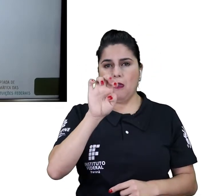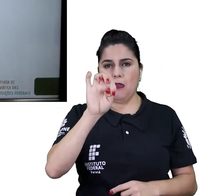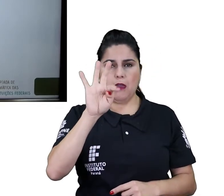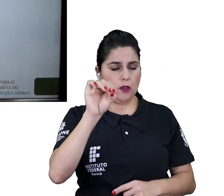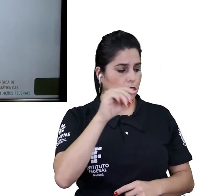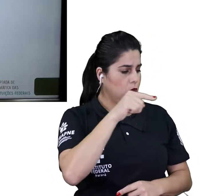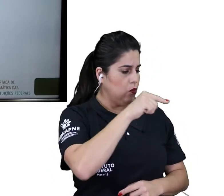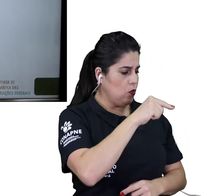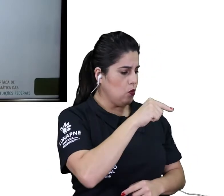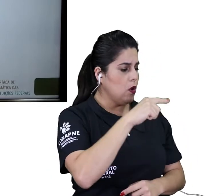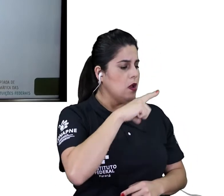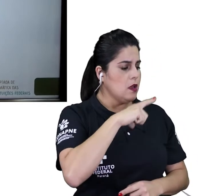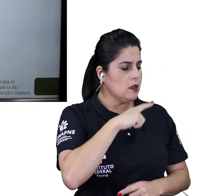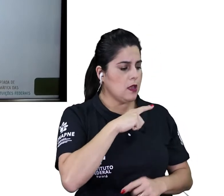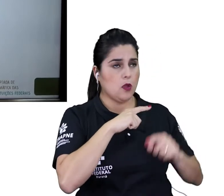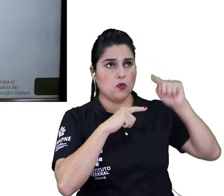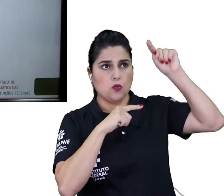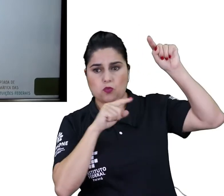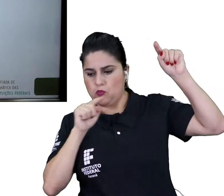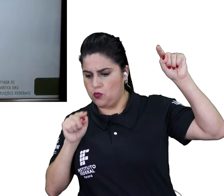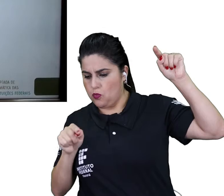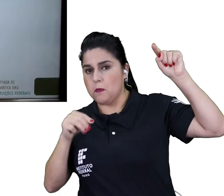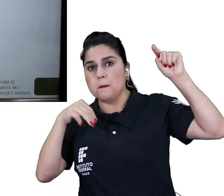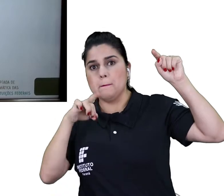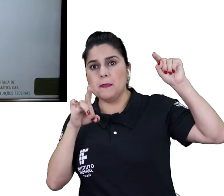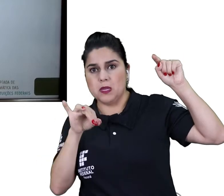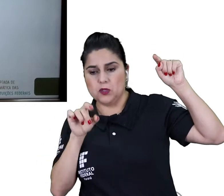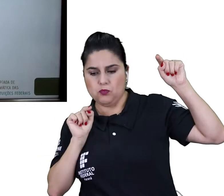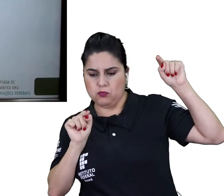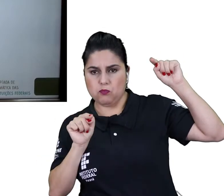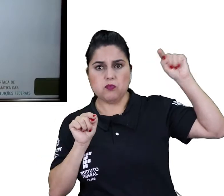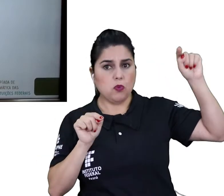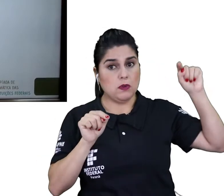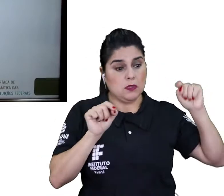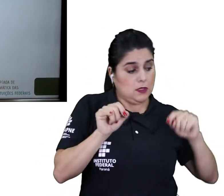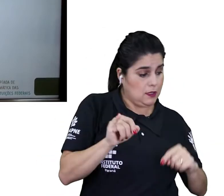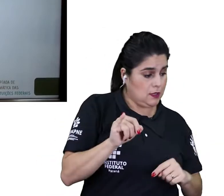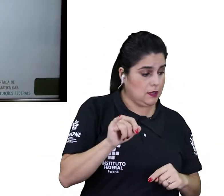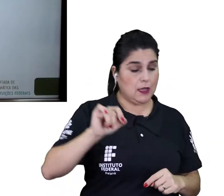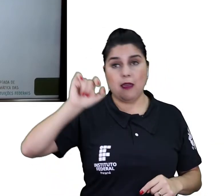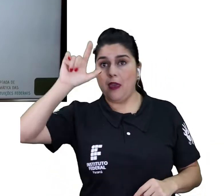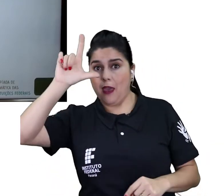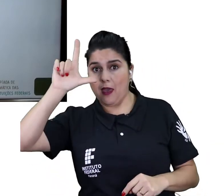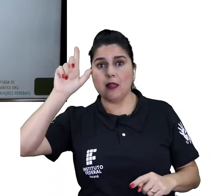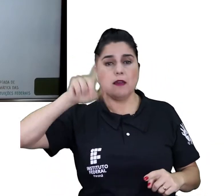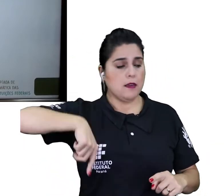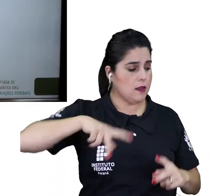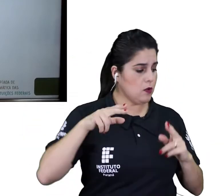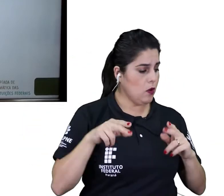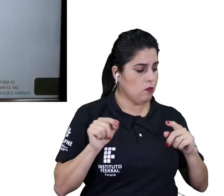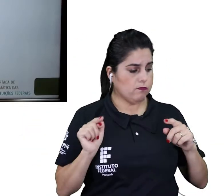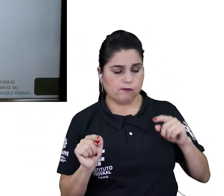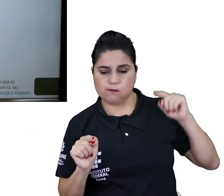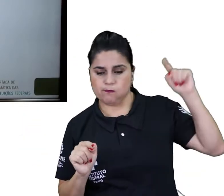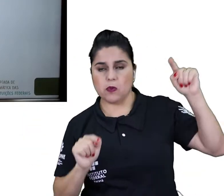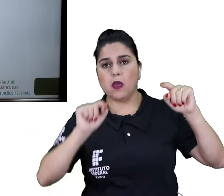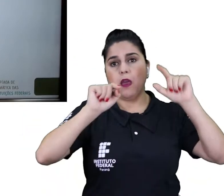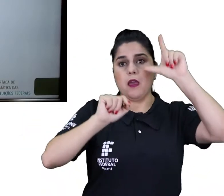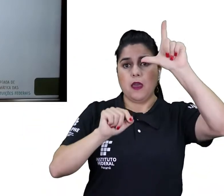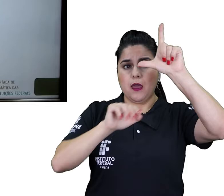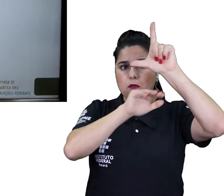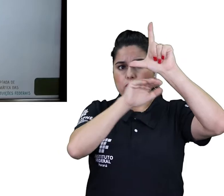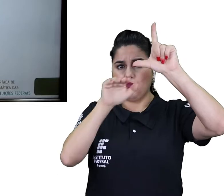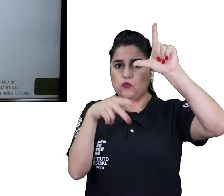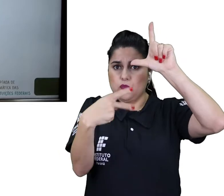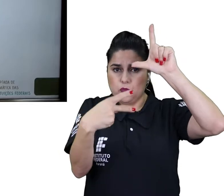o ponto médio, aqui o ponto médio. Então, obviamente, se aqui é L, aqui é ponto médio, aqui é L sobre